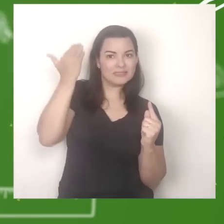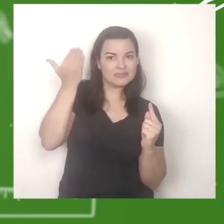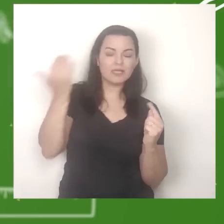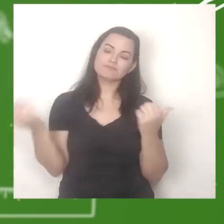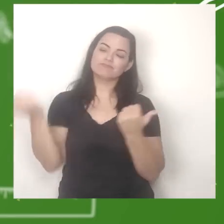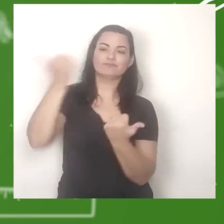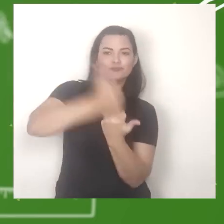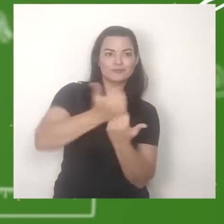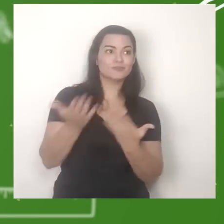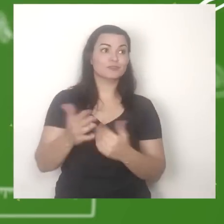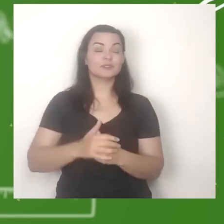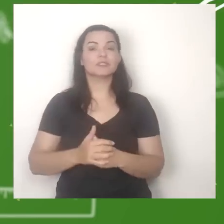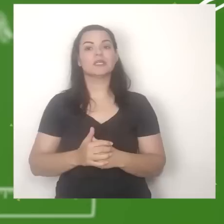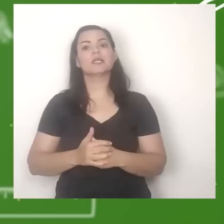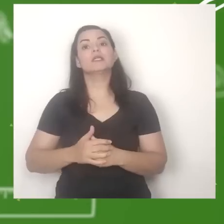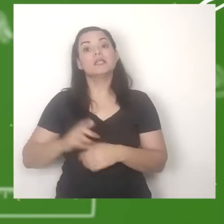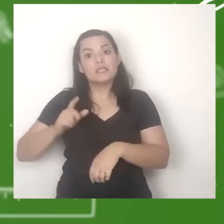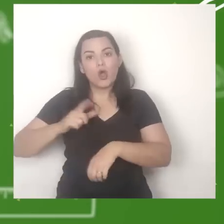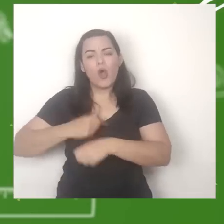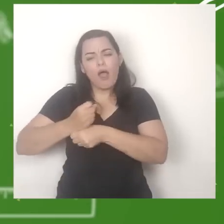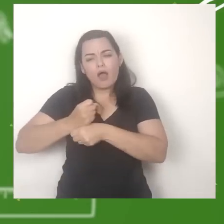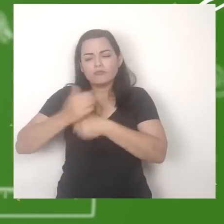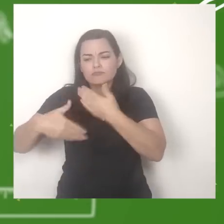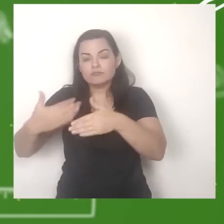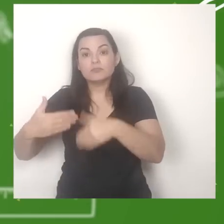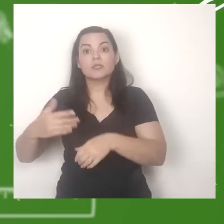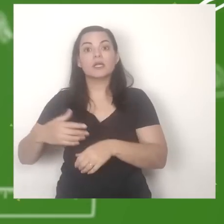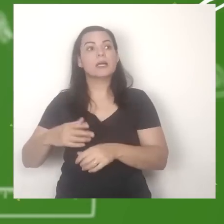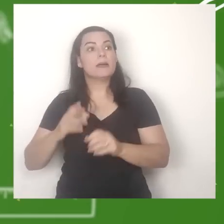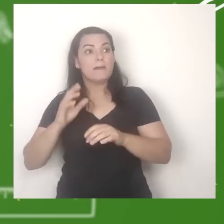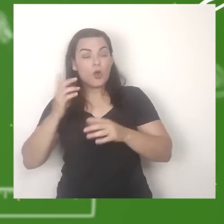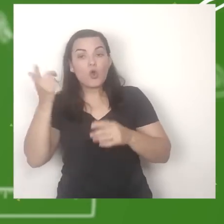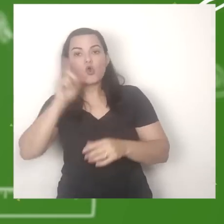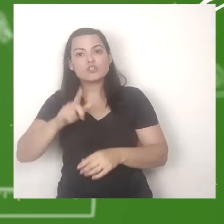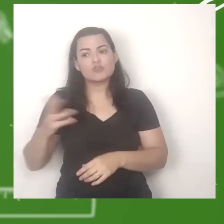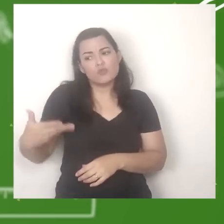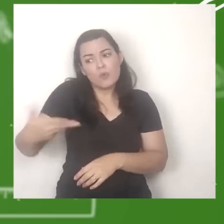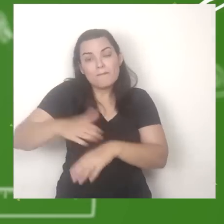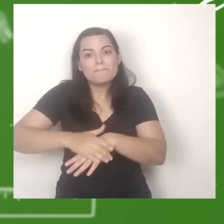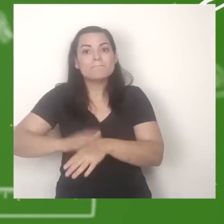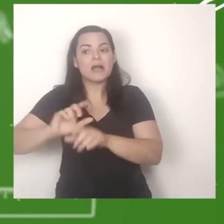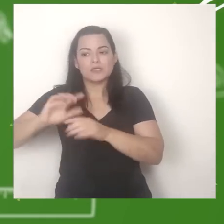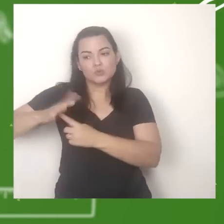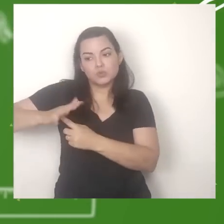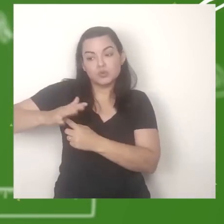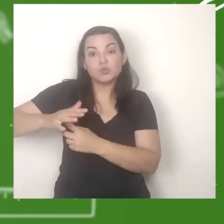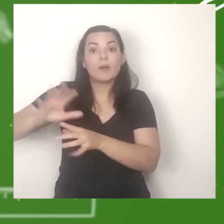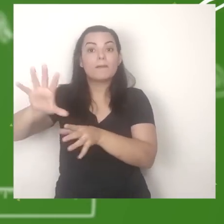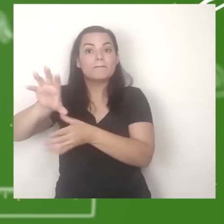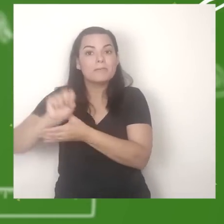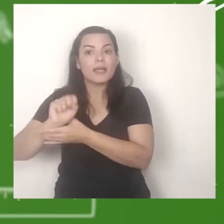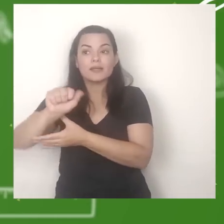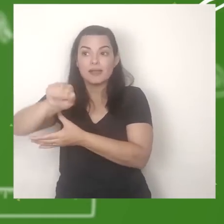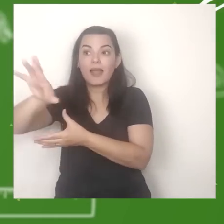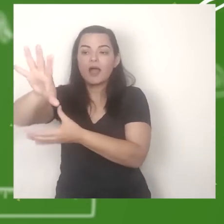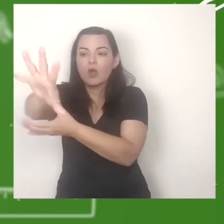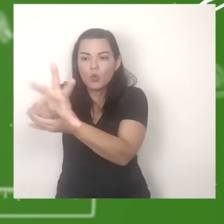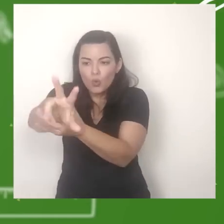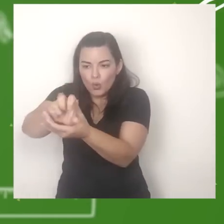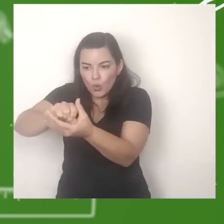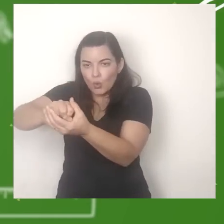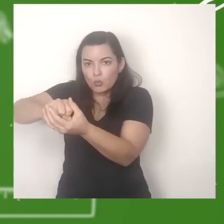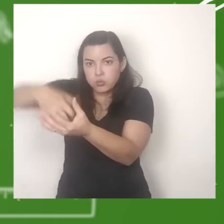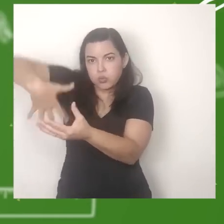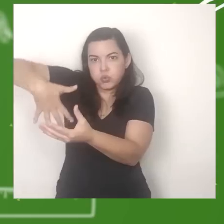com mais potência e velocidade. O motor retira o ar da atmosfera e o esquenta pela queima do